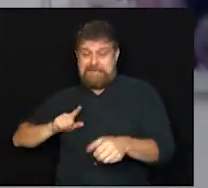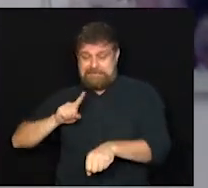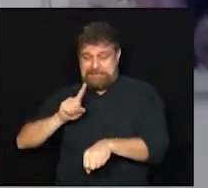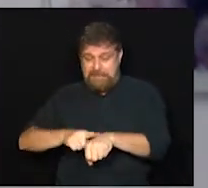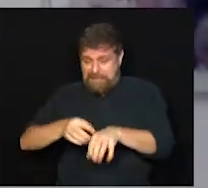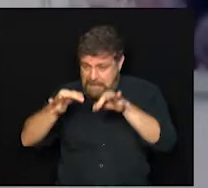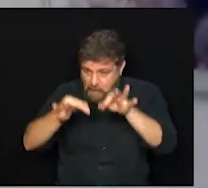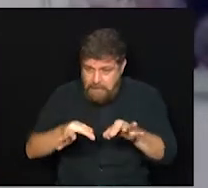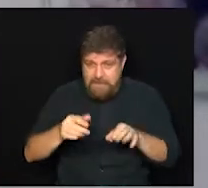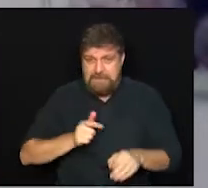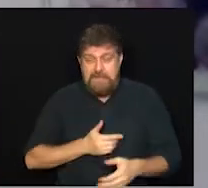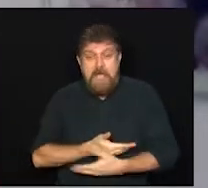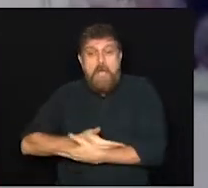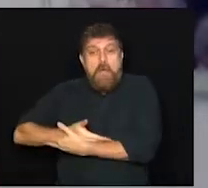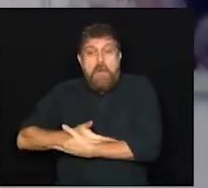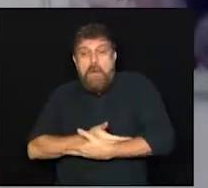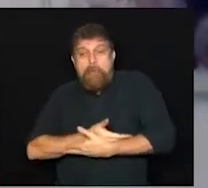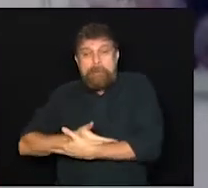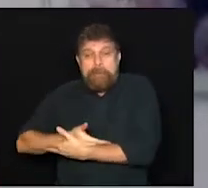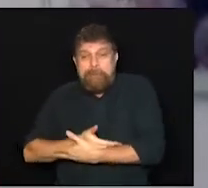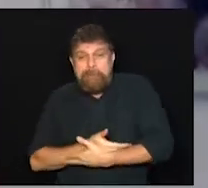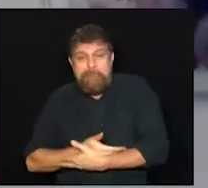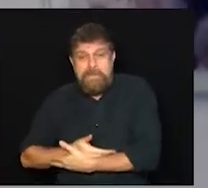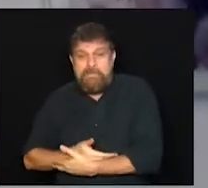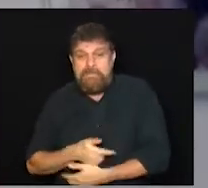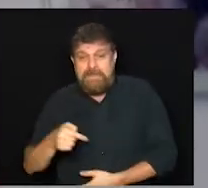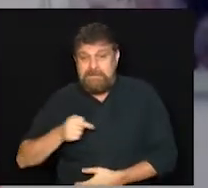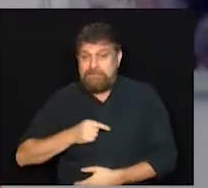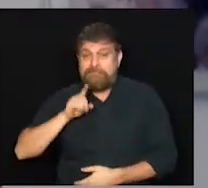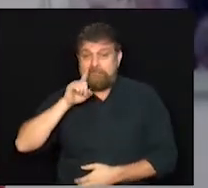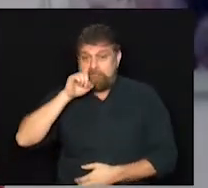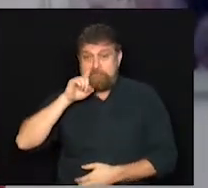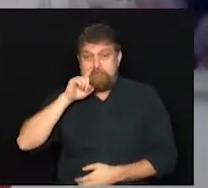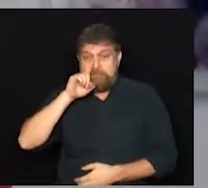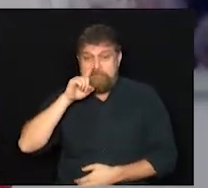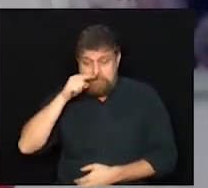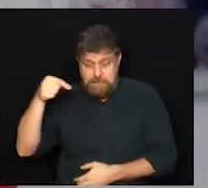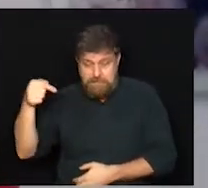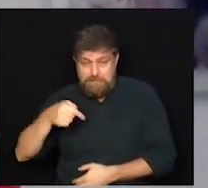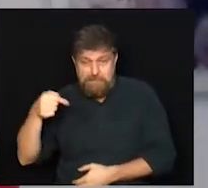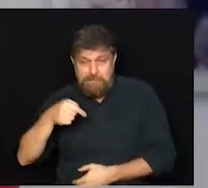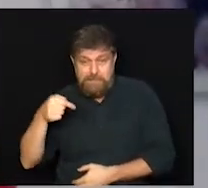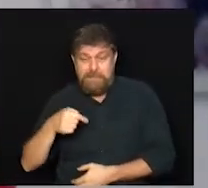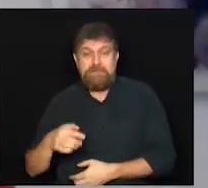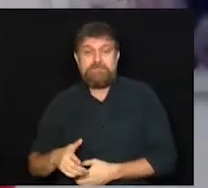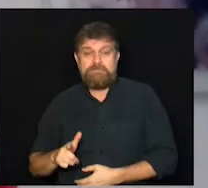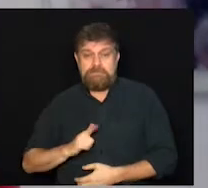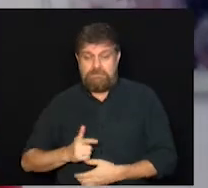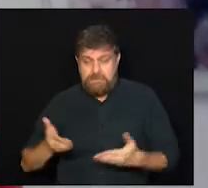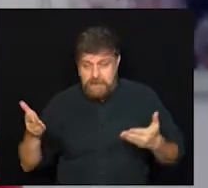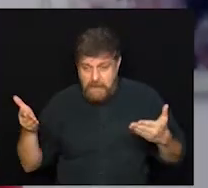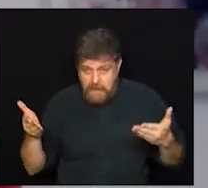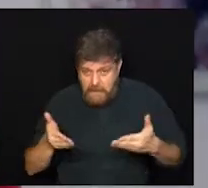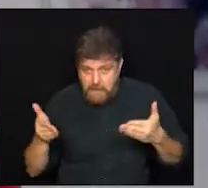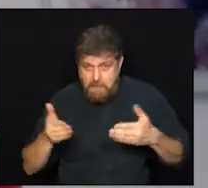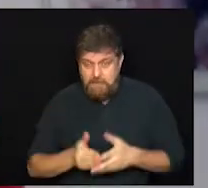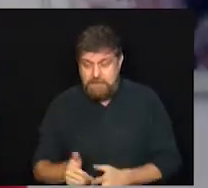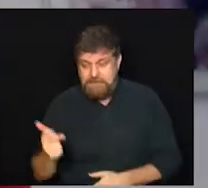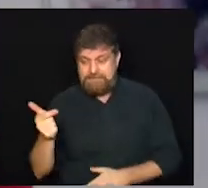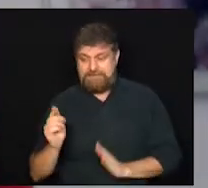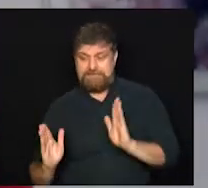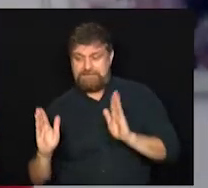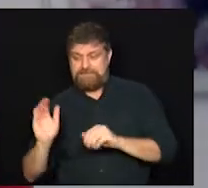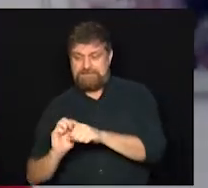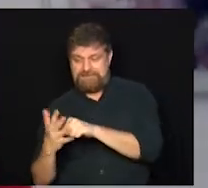criança prematura, ela é sempre uma criança de maior risco. Então, nós estamos tendo, agora, nessa segunda onda,